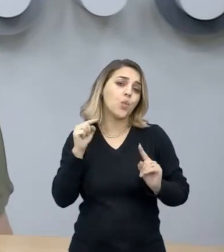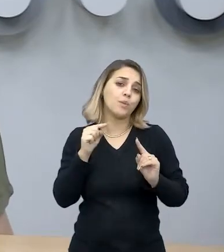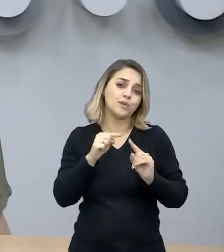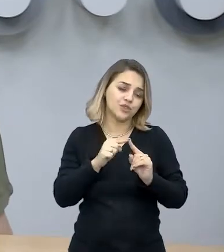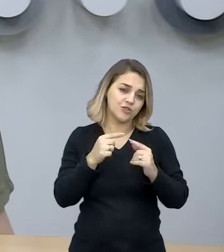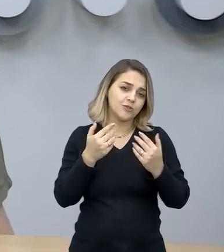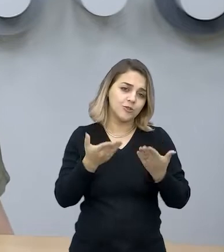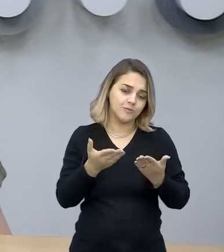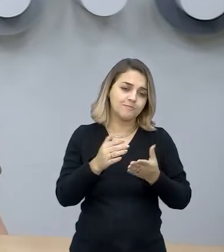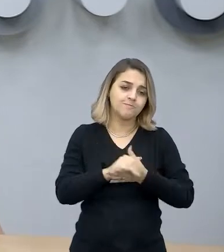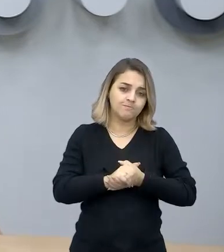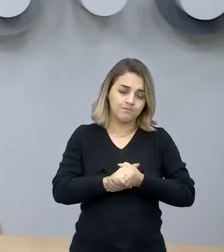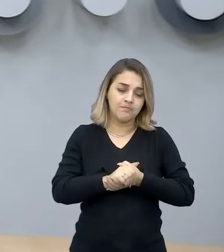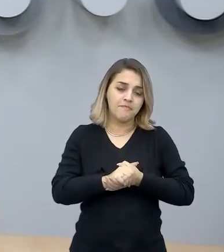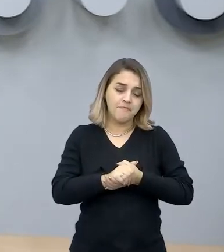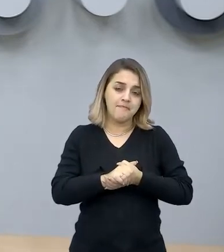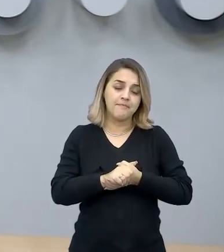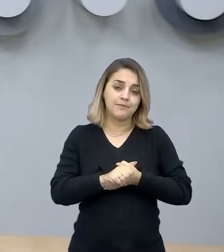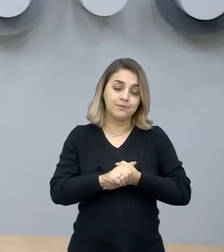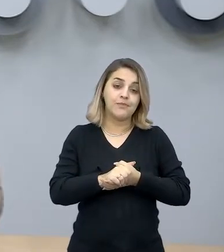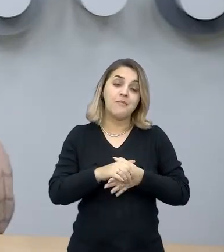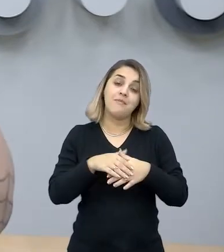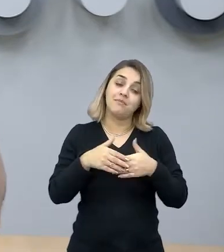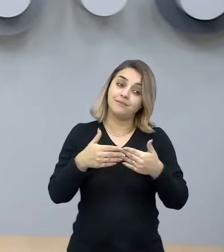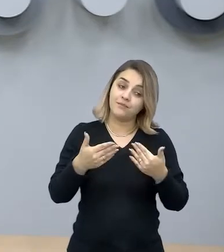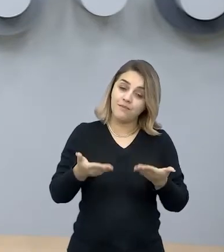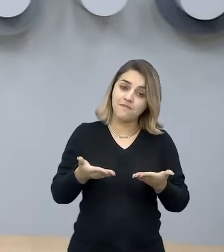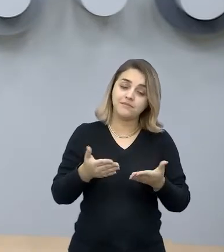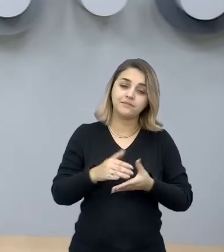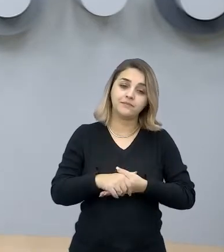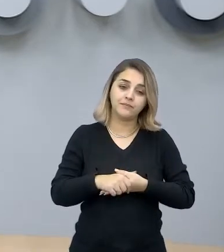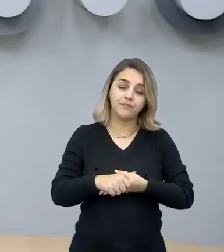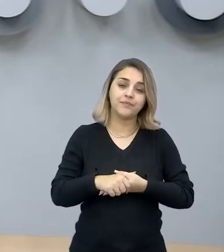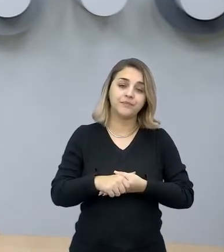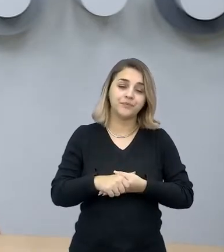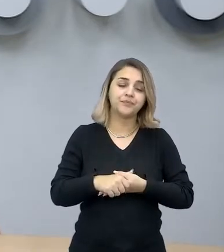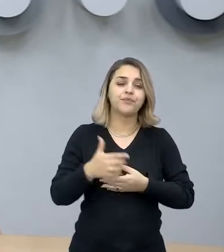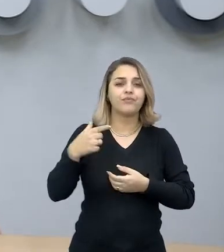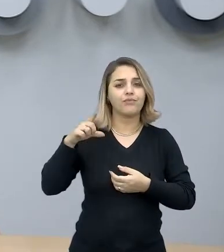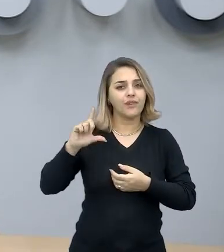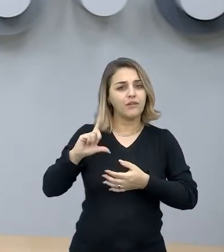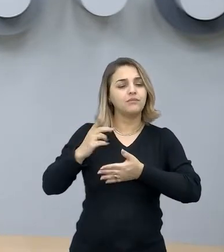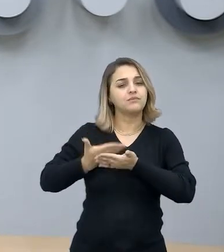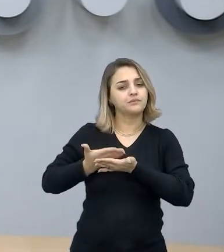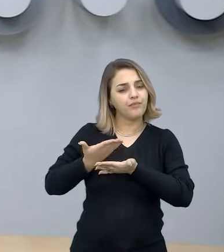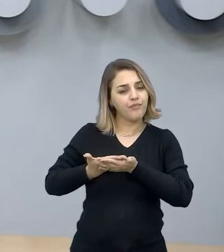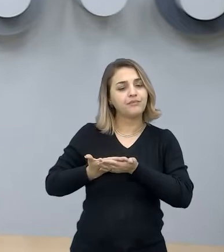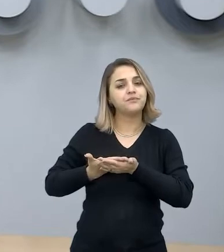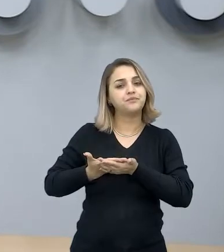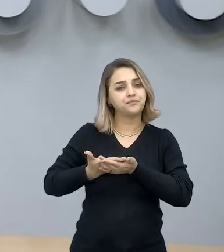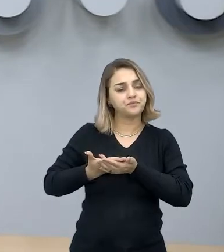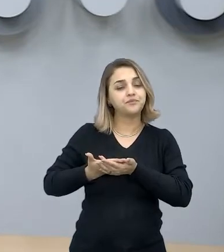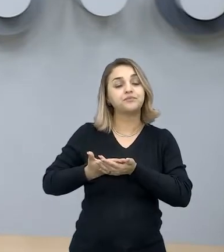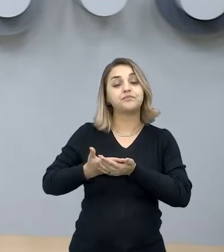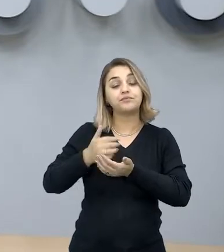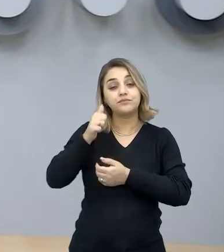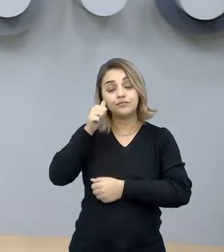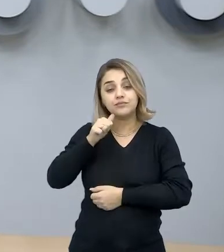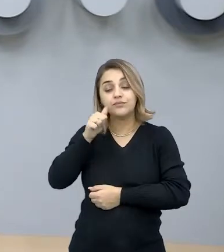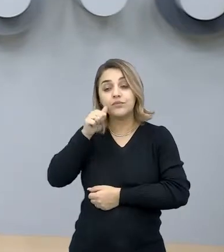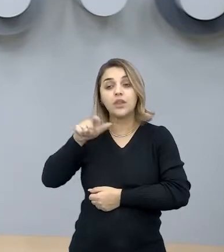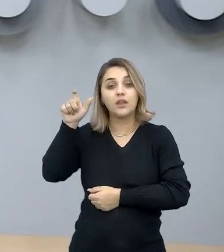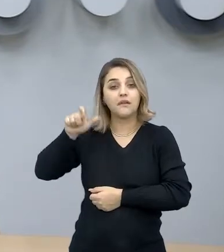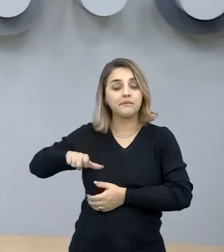fim vai ser dado para isso, né? Então, a gente tinha visto na aula anterior que essa autora